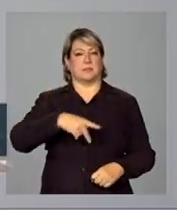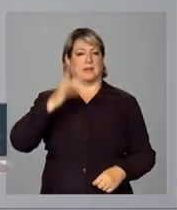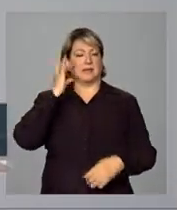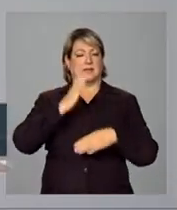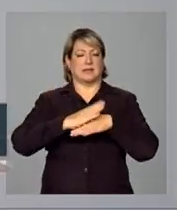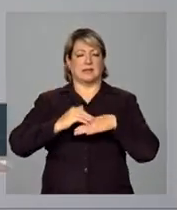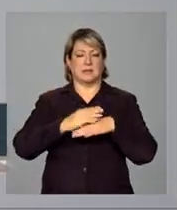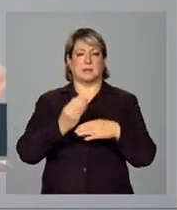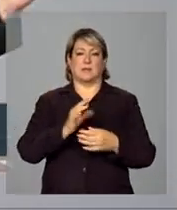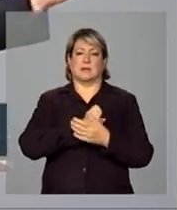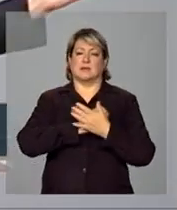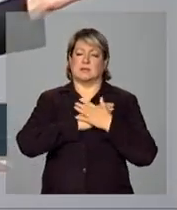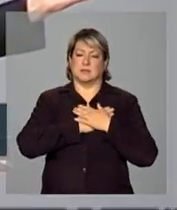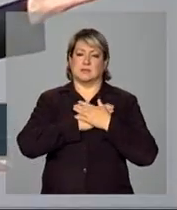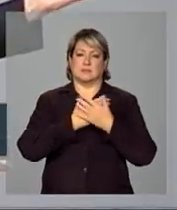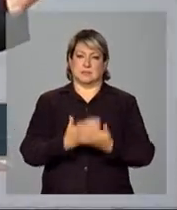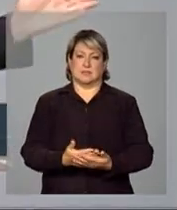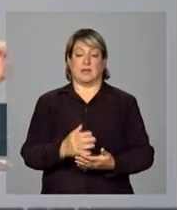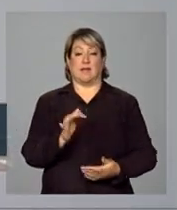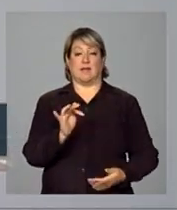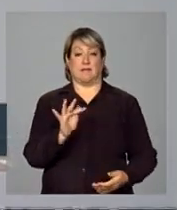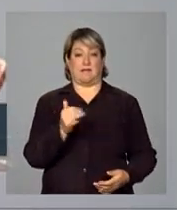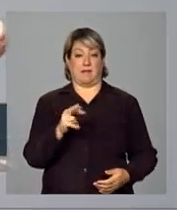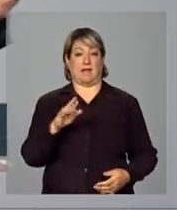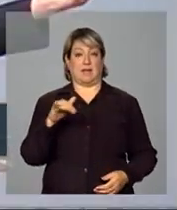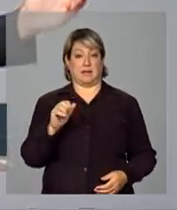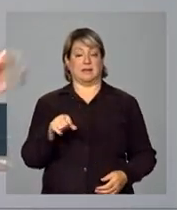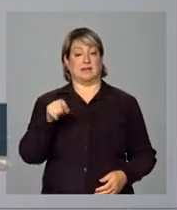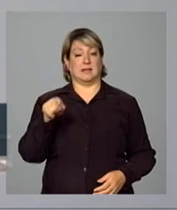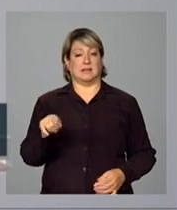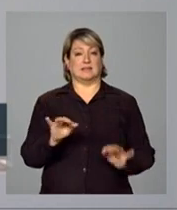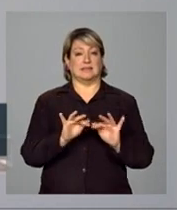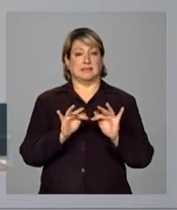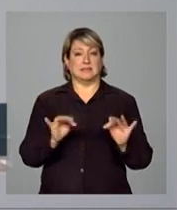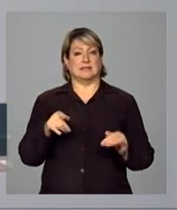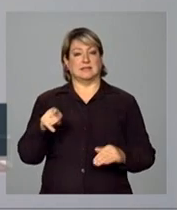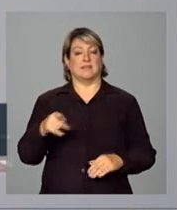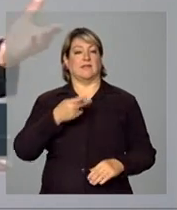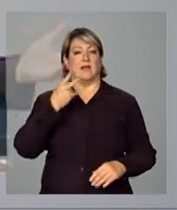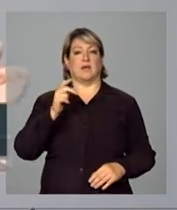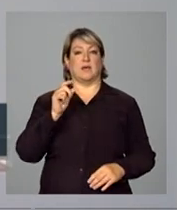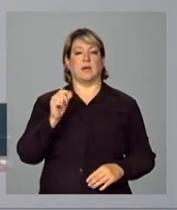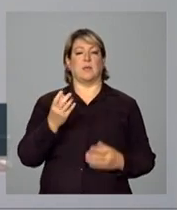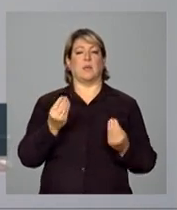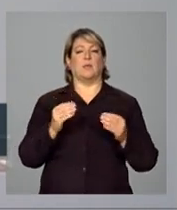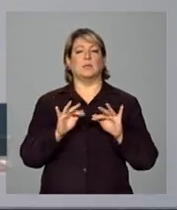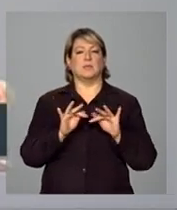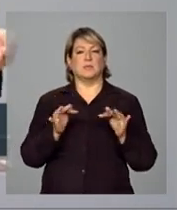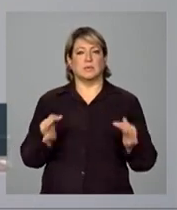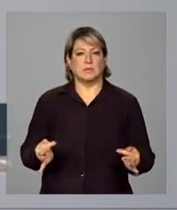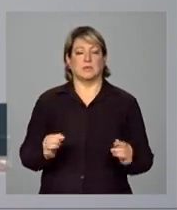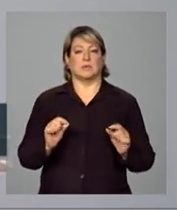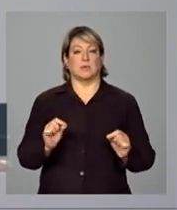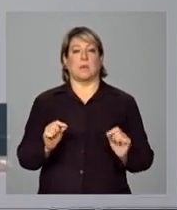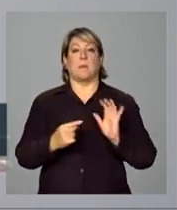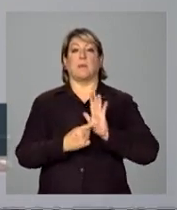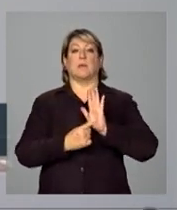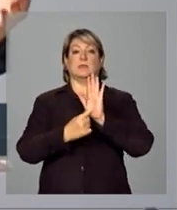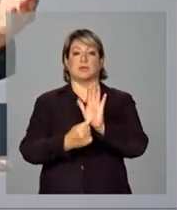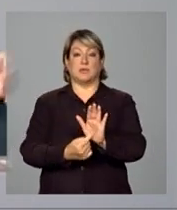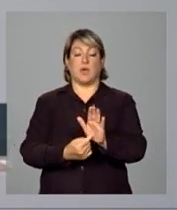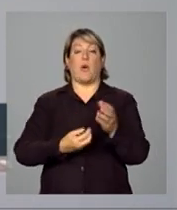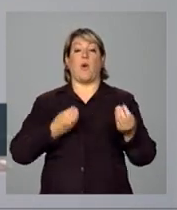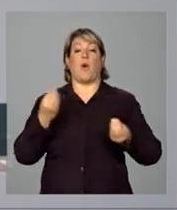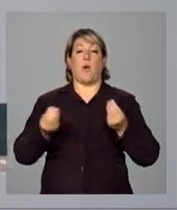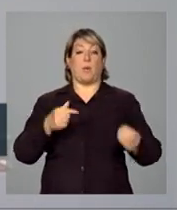calor humano. O Farias, sem dúvida nenhuma, no seu gesto simbólico, muito humilde, mostrou